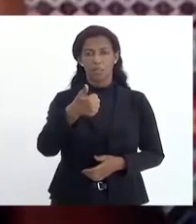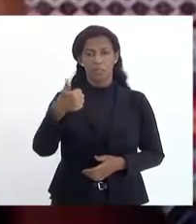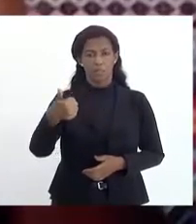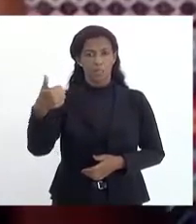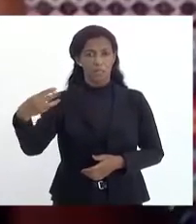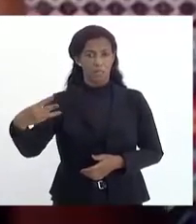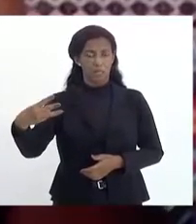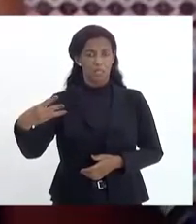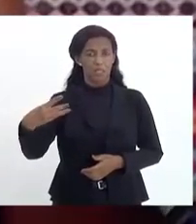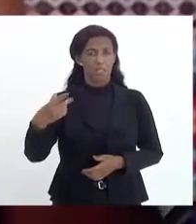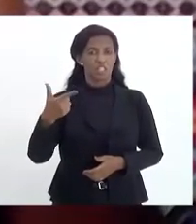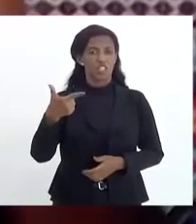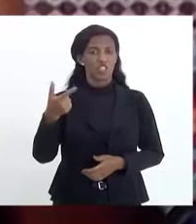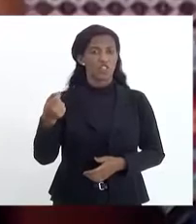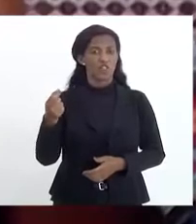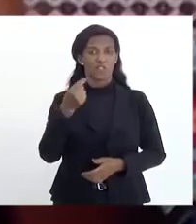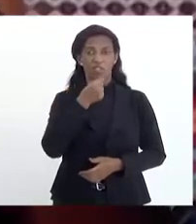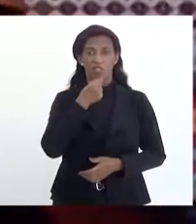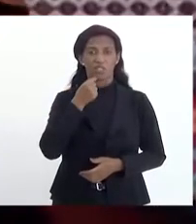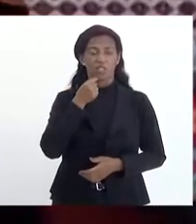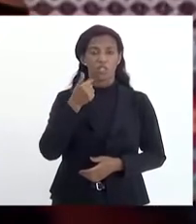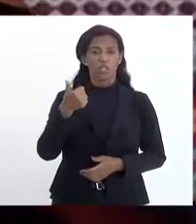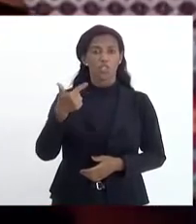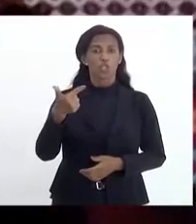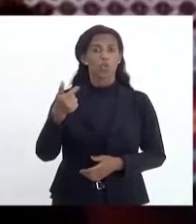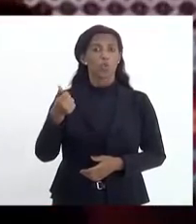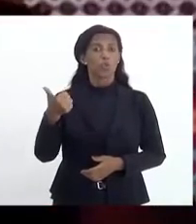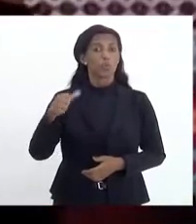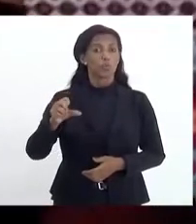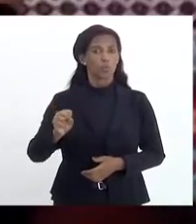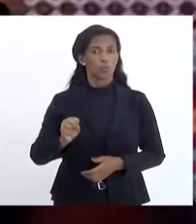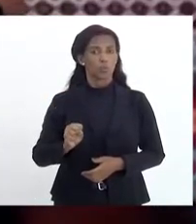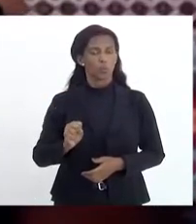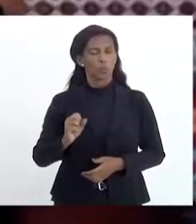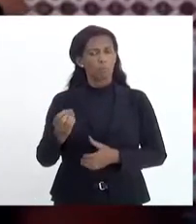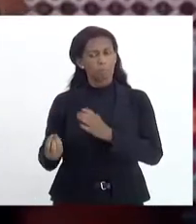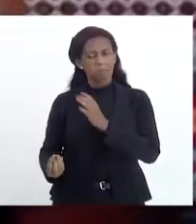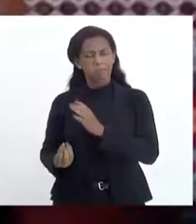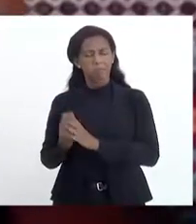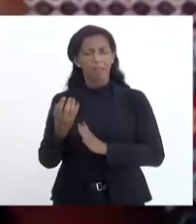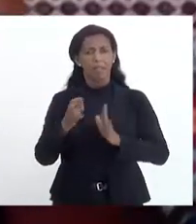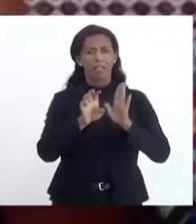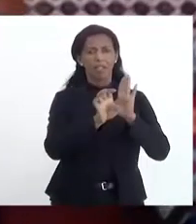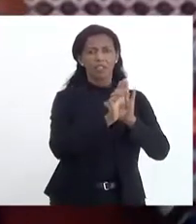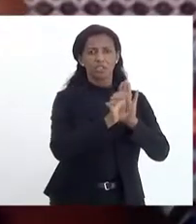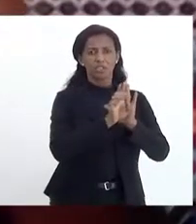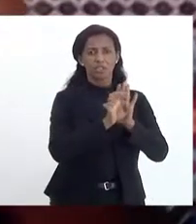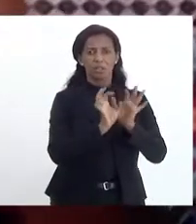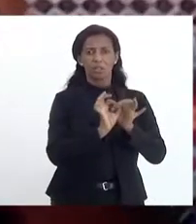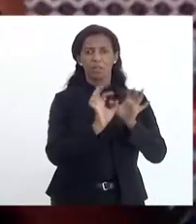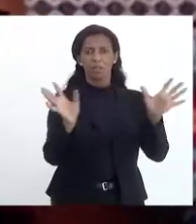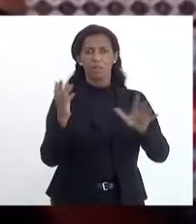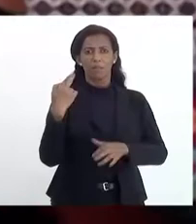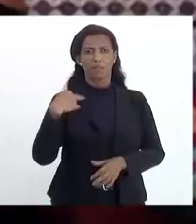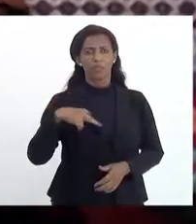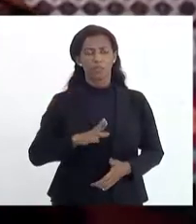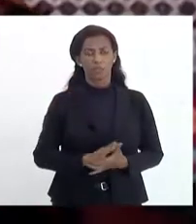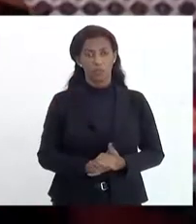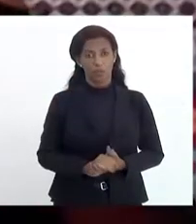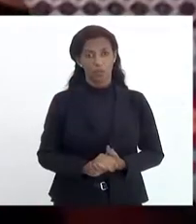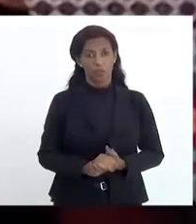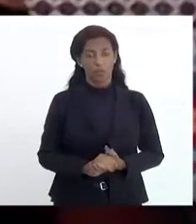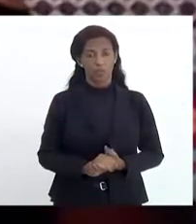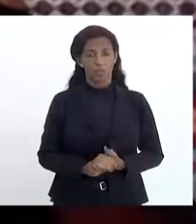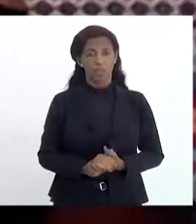8.113, de 20 de setembro de 2018, que cria o Estatuto Estadual da Liberdade Religiosa e